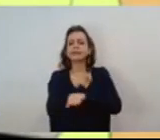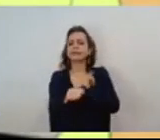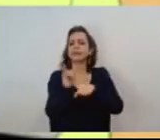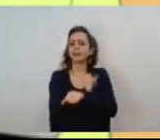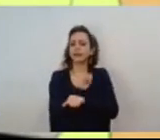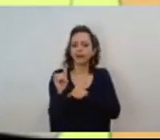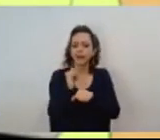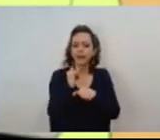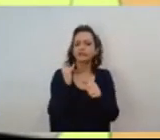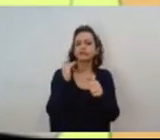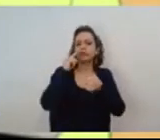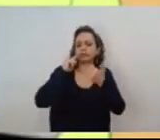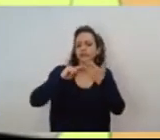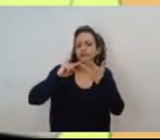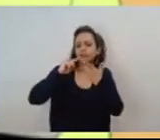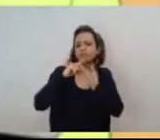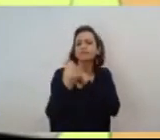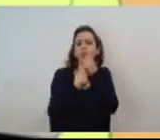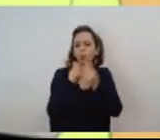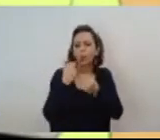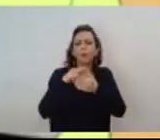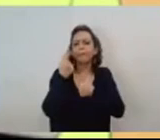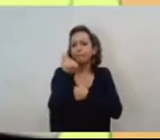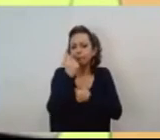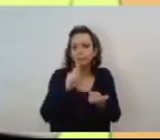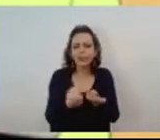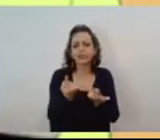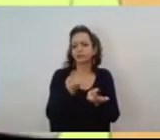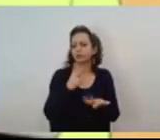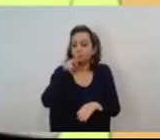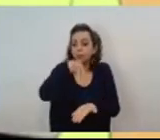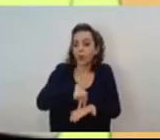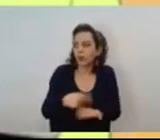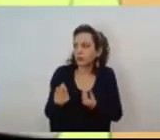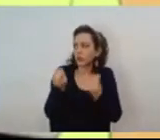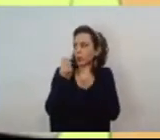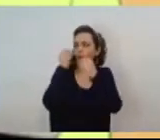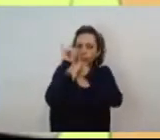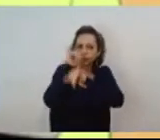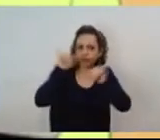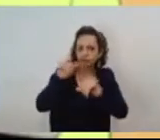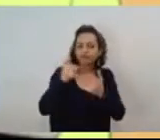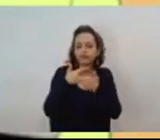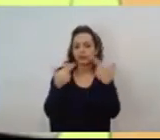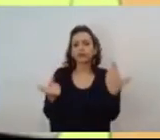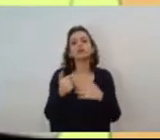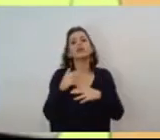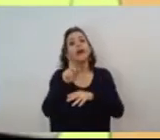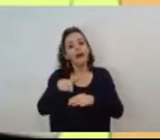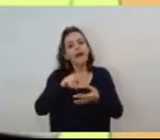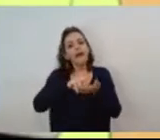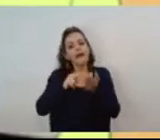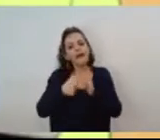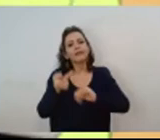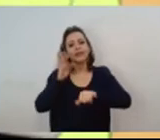de posicionamento né então é realmente fazer com que o sonho do fornecedor começa